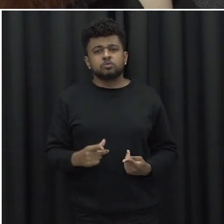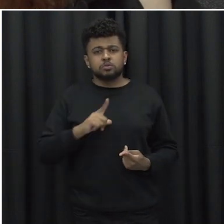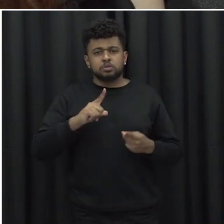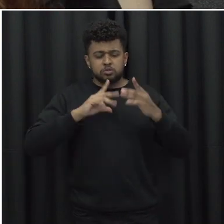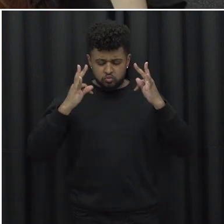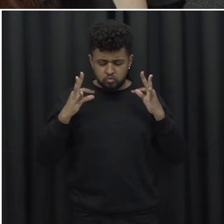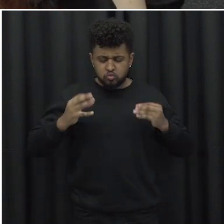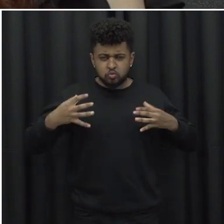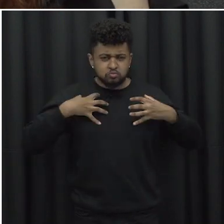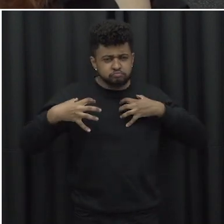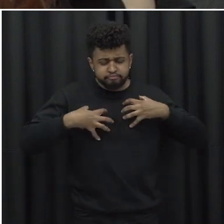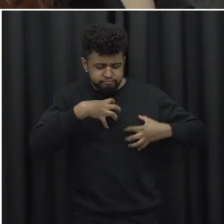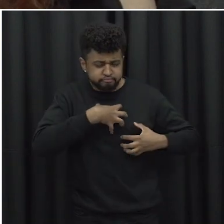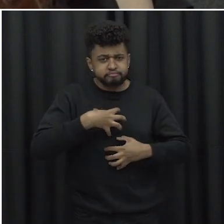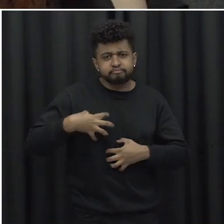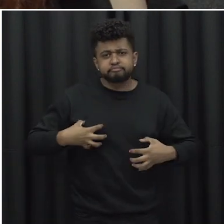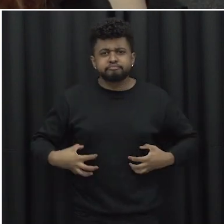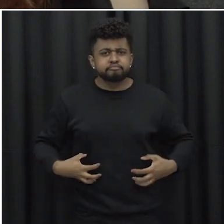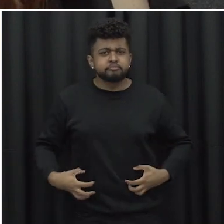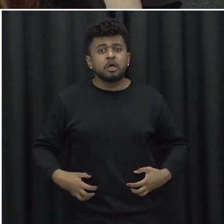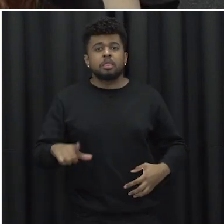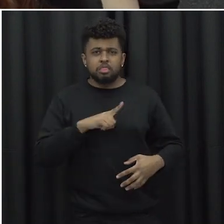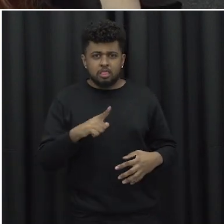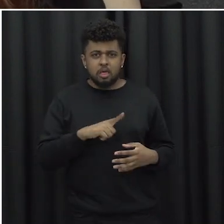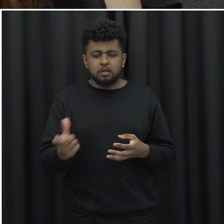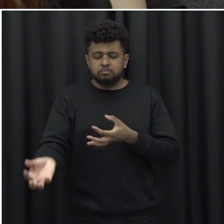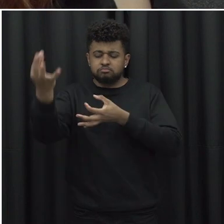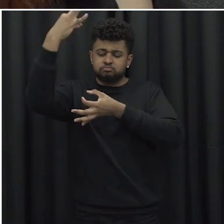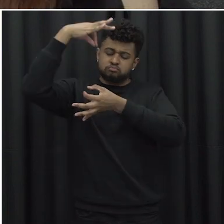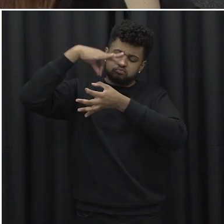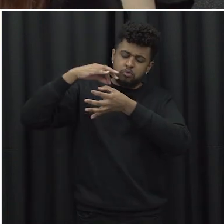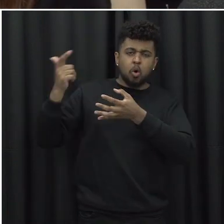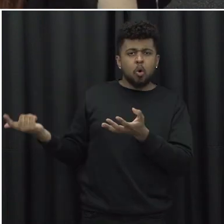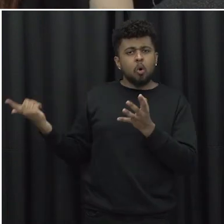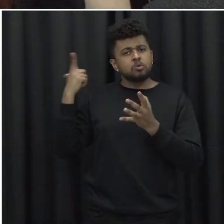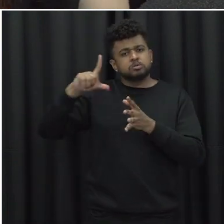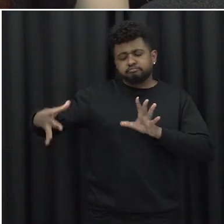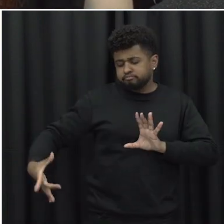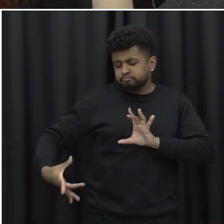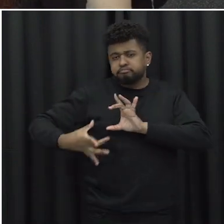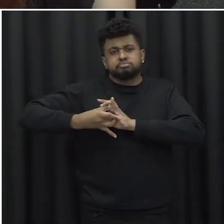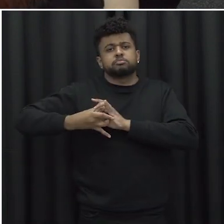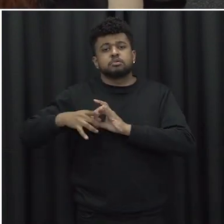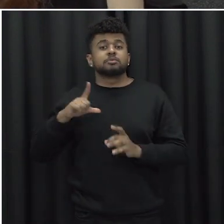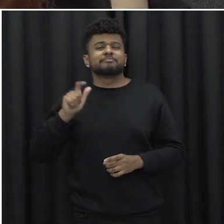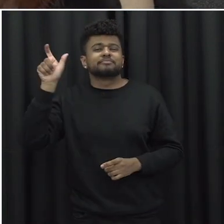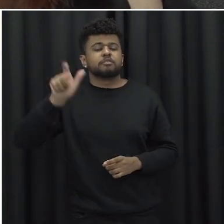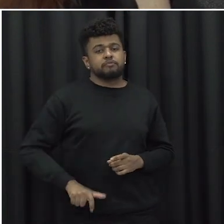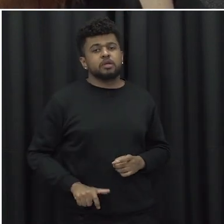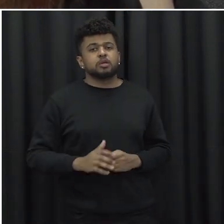em praticamente todos os órgãos, nós temos locais onde essas substâncias conseguem chegar e conseguem se ligar tendo algum